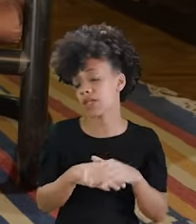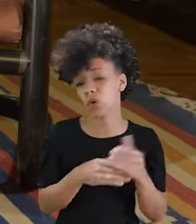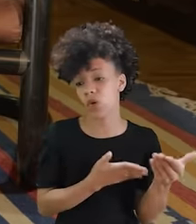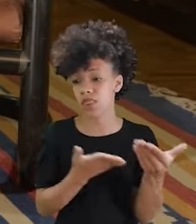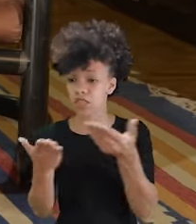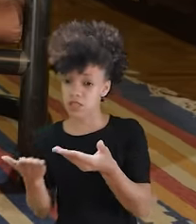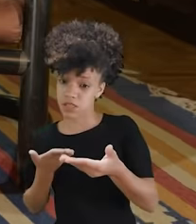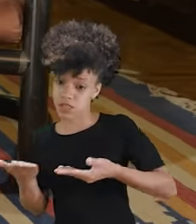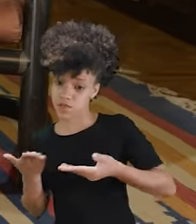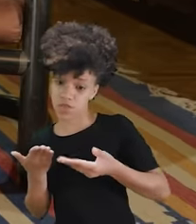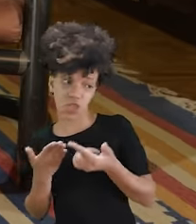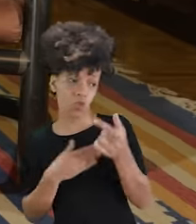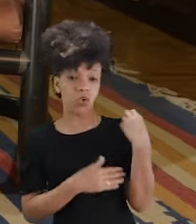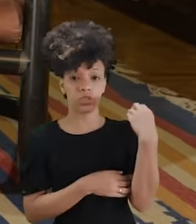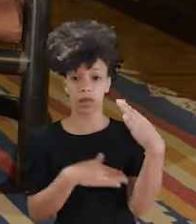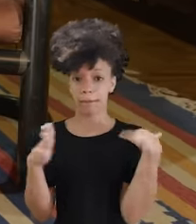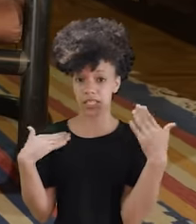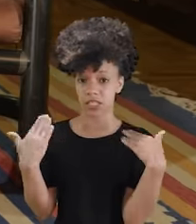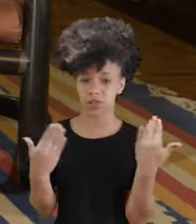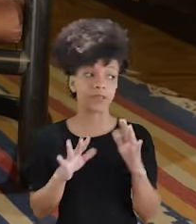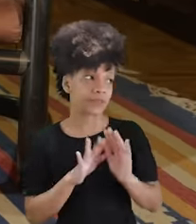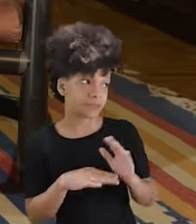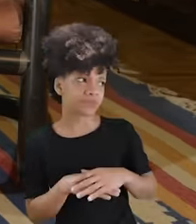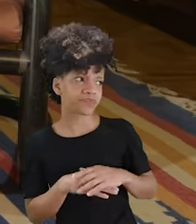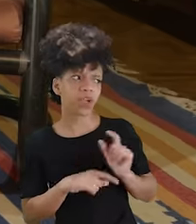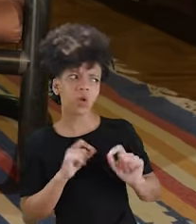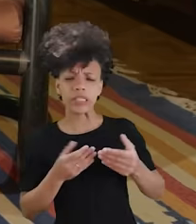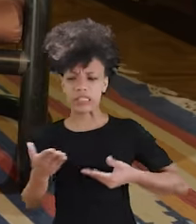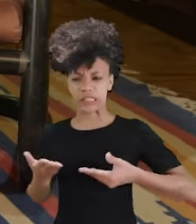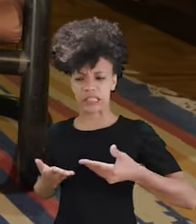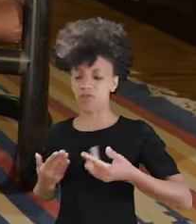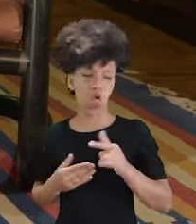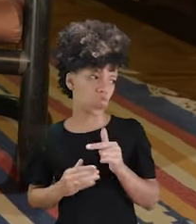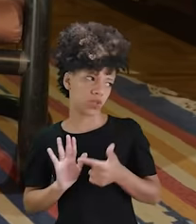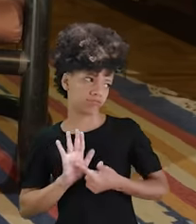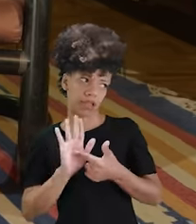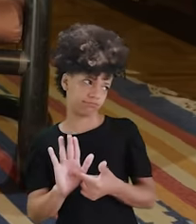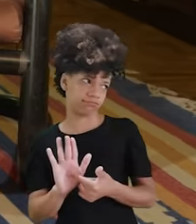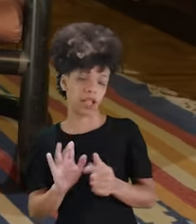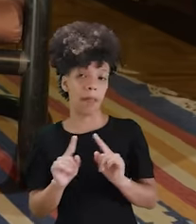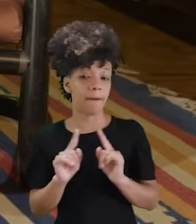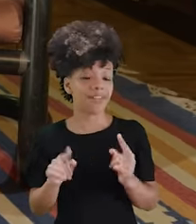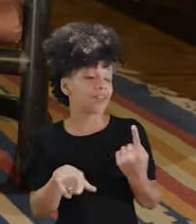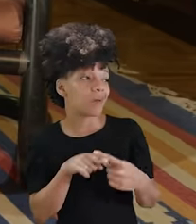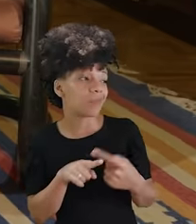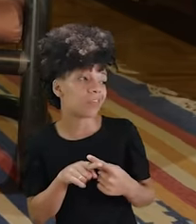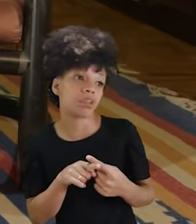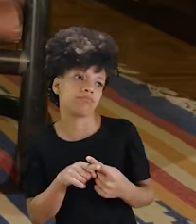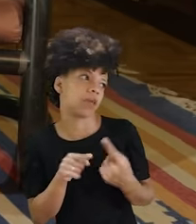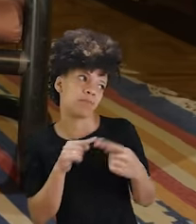está sendo servido eu tô sejam vamos dizer que os que servem eu acho que não tem essa parada de ostentação Não